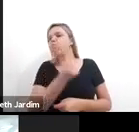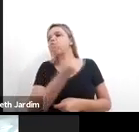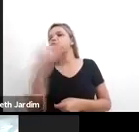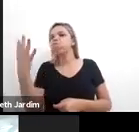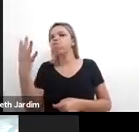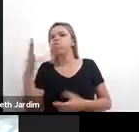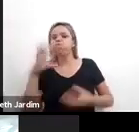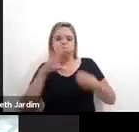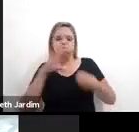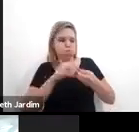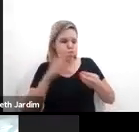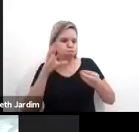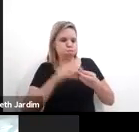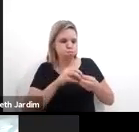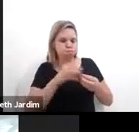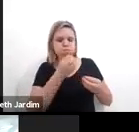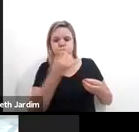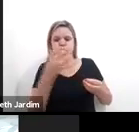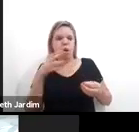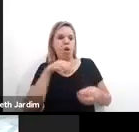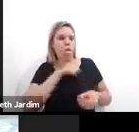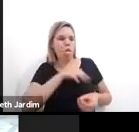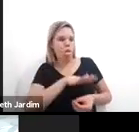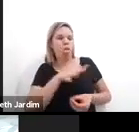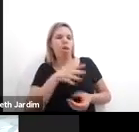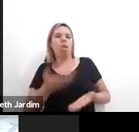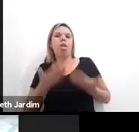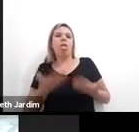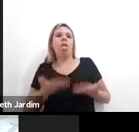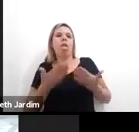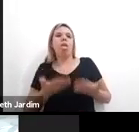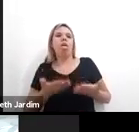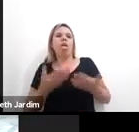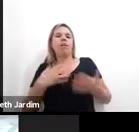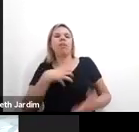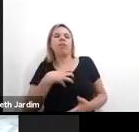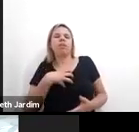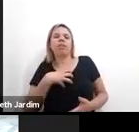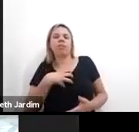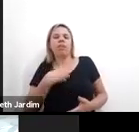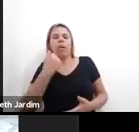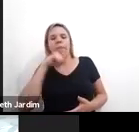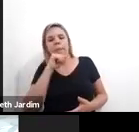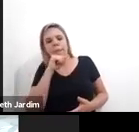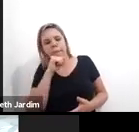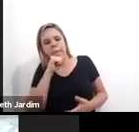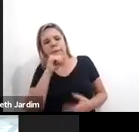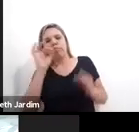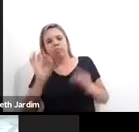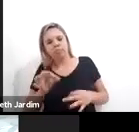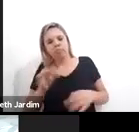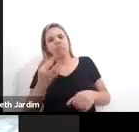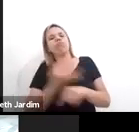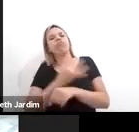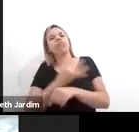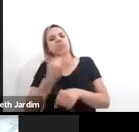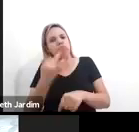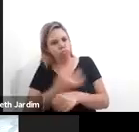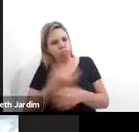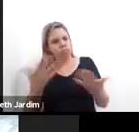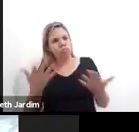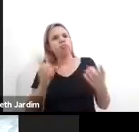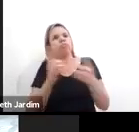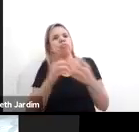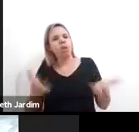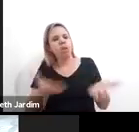pega, a postura para amamentar o bebê, com o ganho do peso, com a sensação de ser uma mãe que vai dar conta disso. Então,